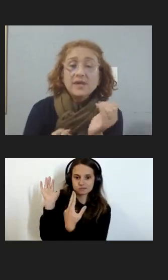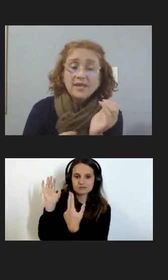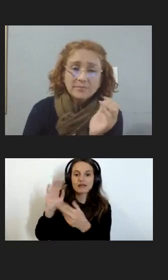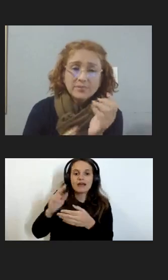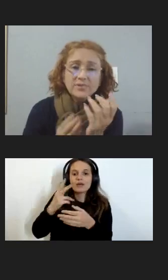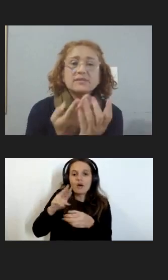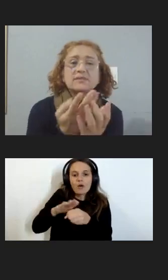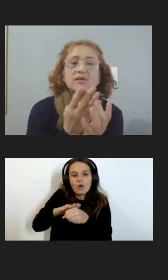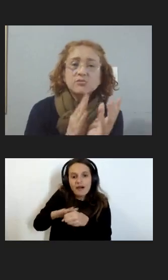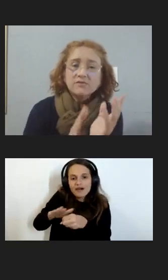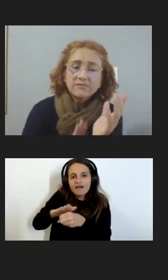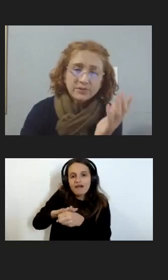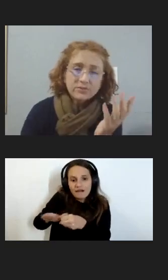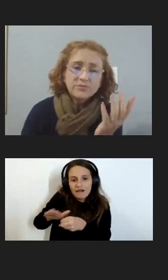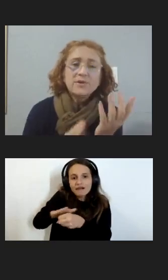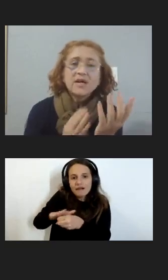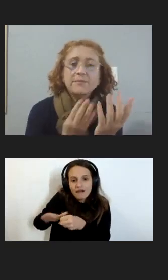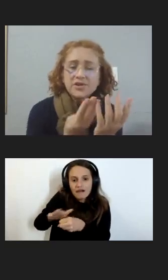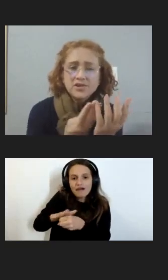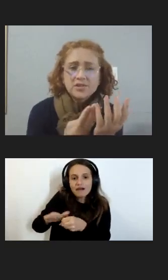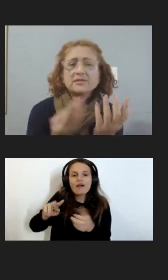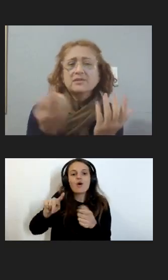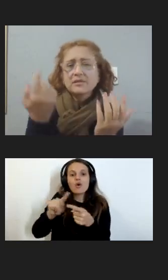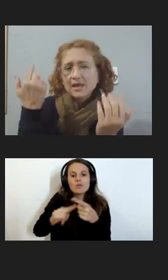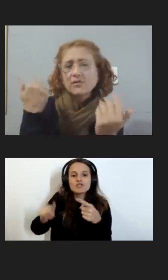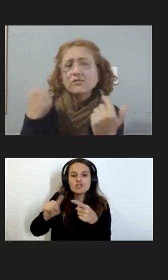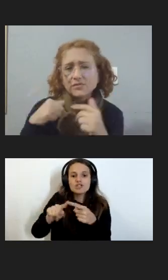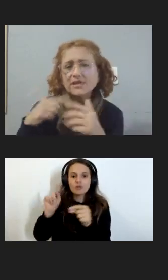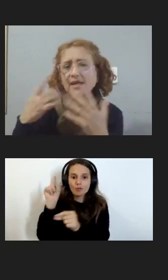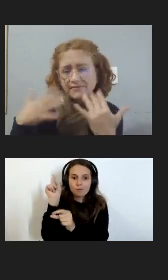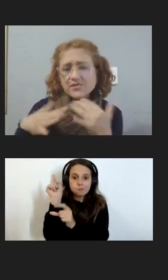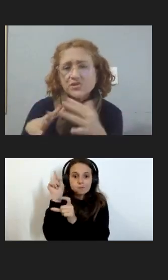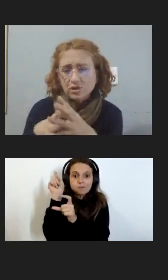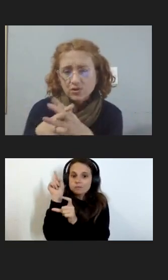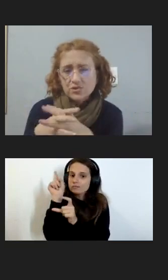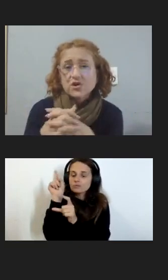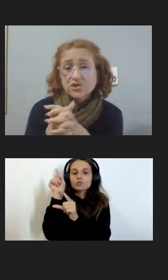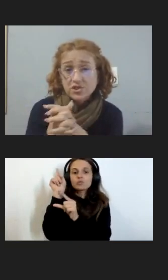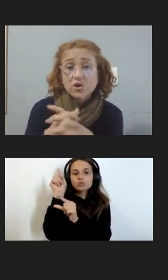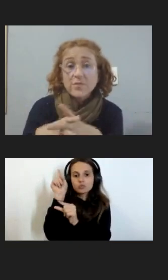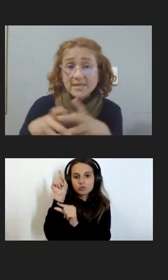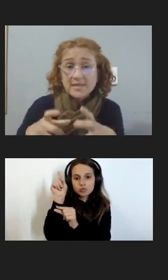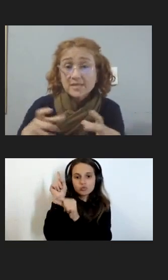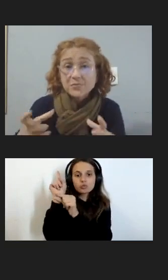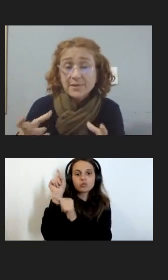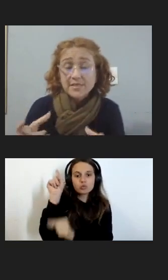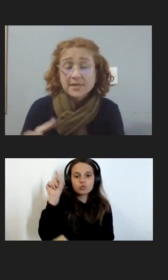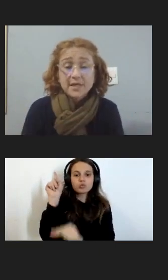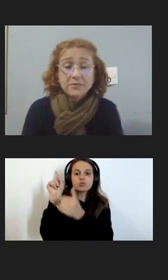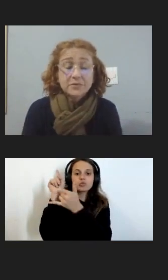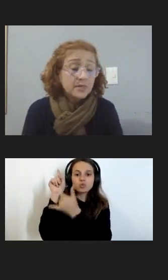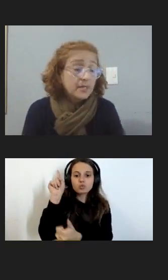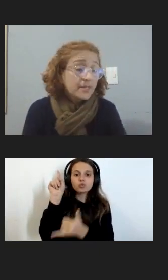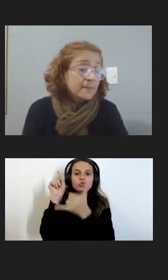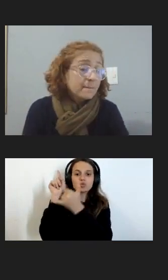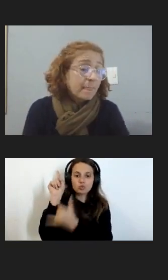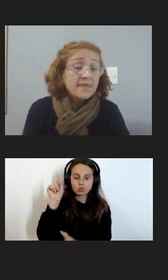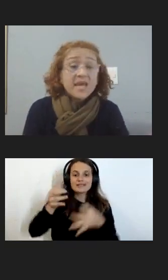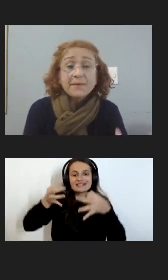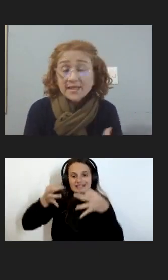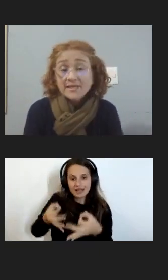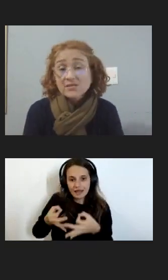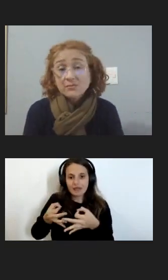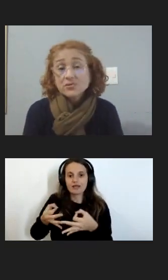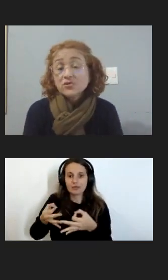novo e ele possa ter o movimento biomecamente o que era fisiológico antes de começar esse espessamento.